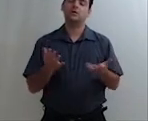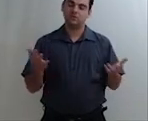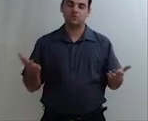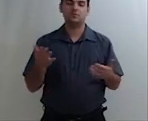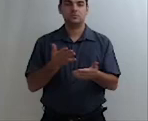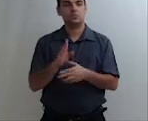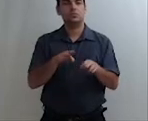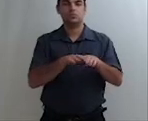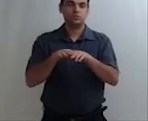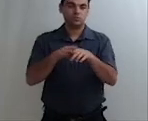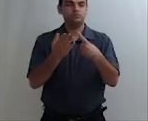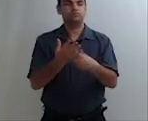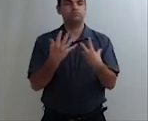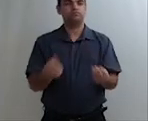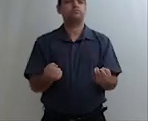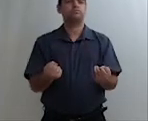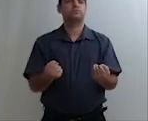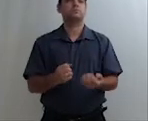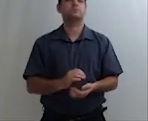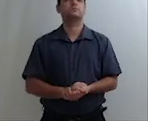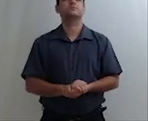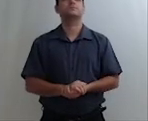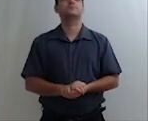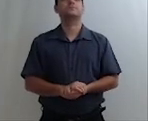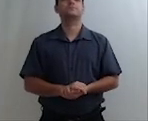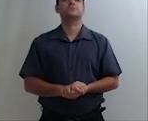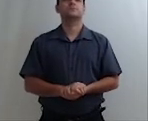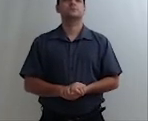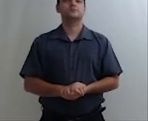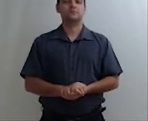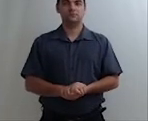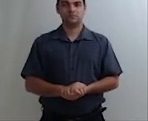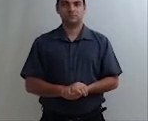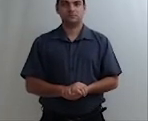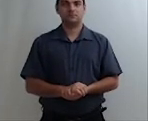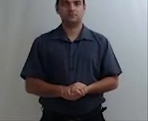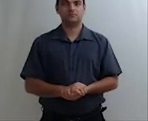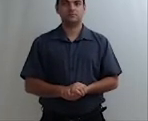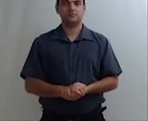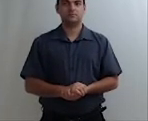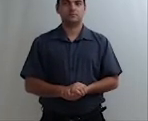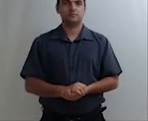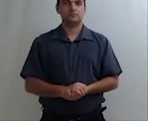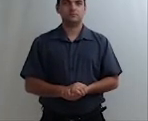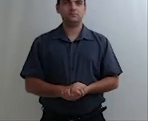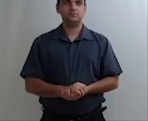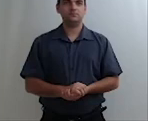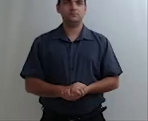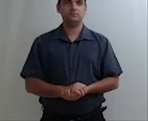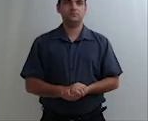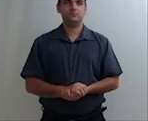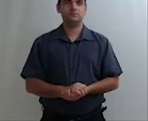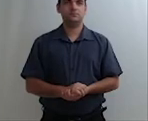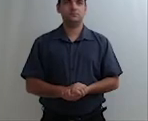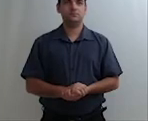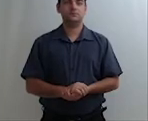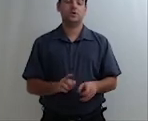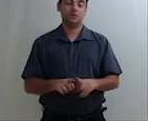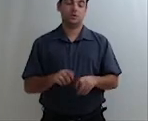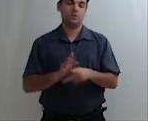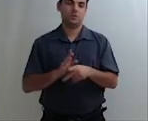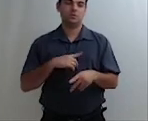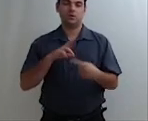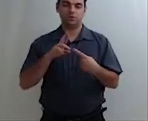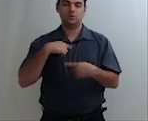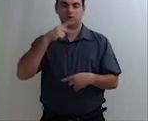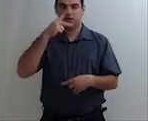por unanimidade segundo processo ainda da minha relatoria é o recurso em Abas corpos um